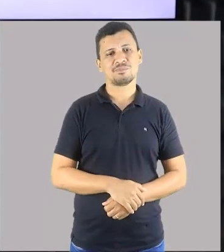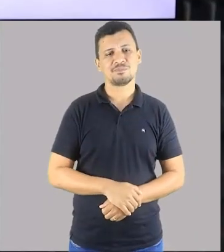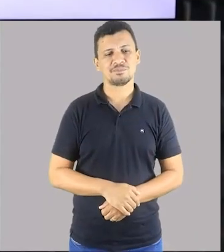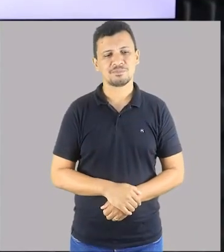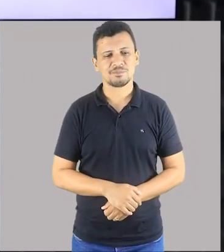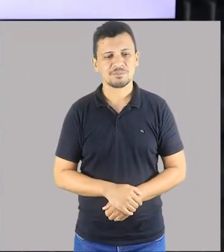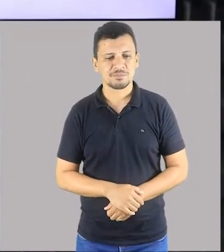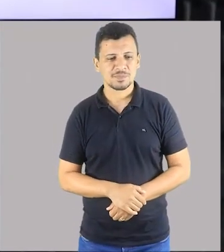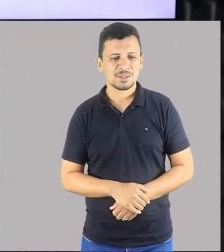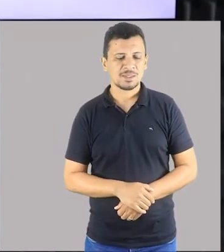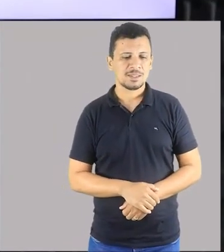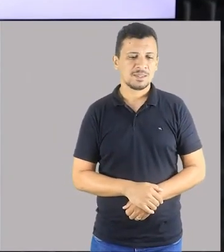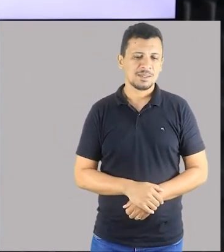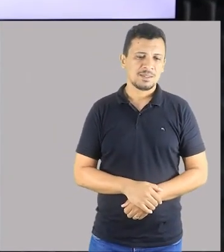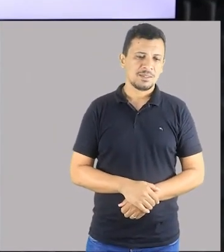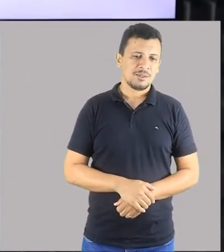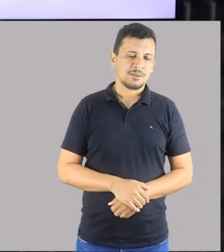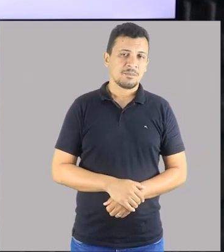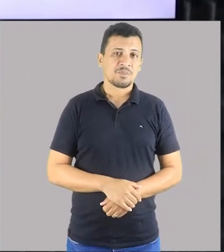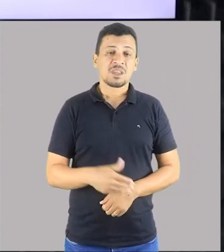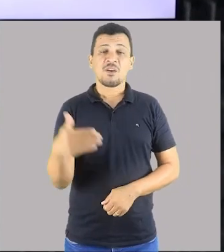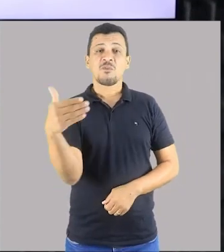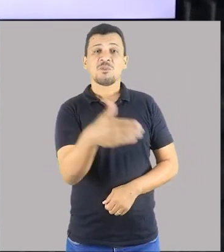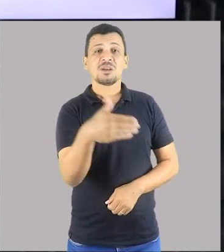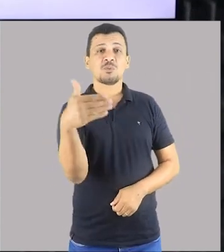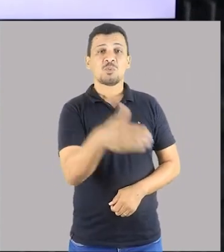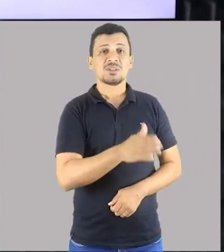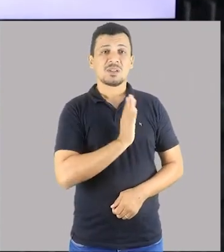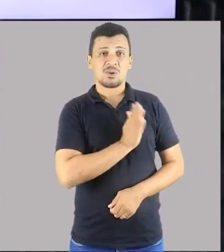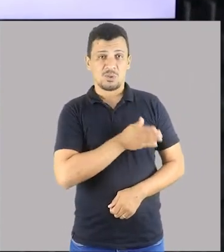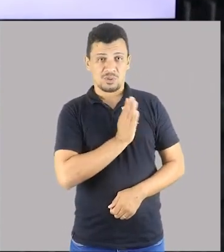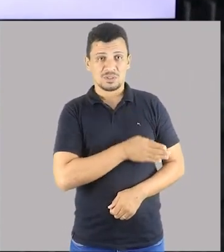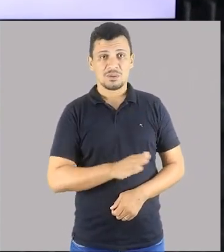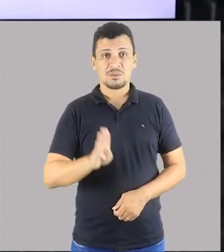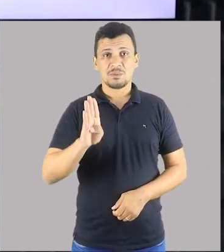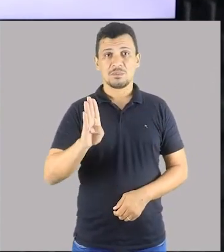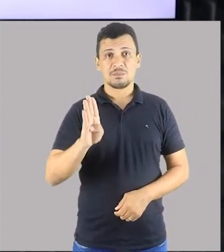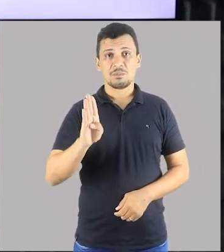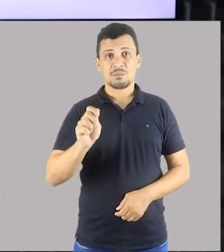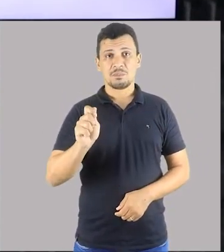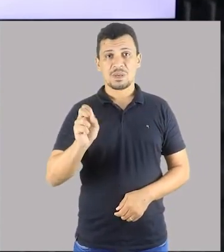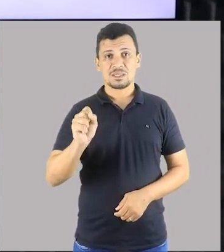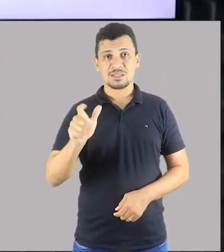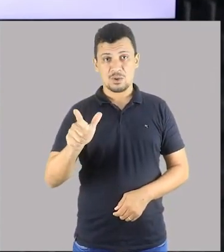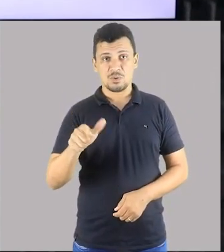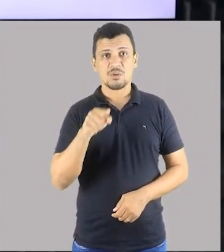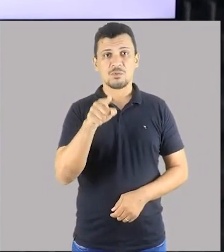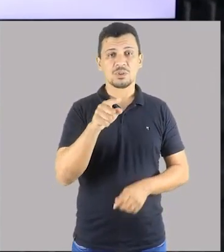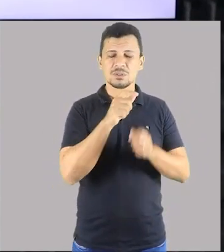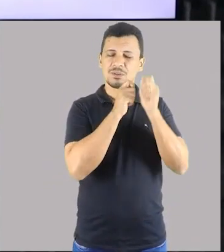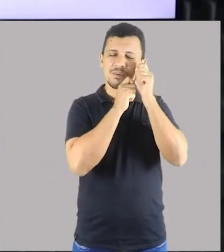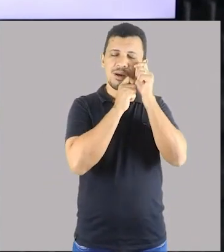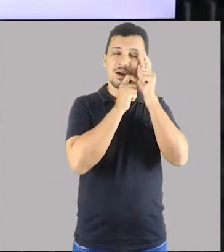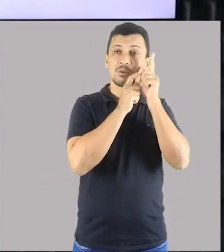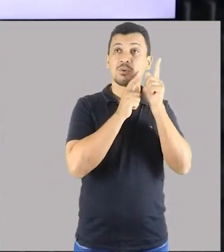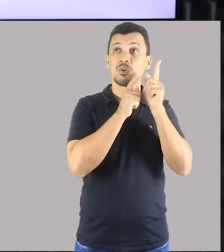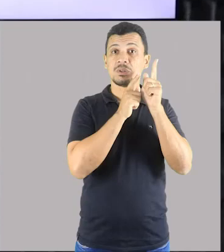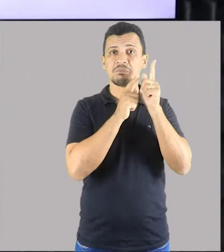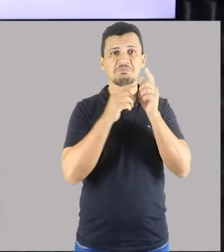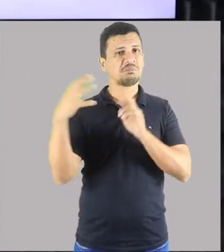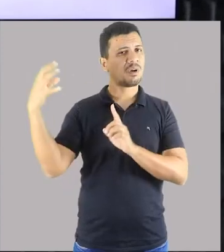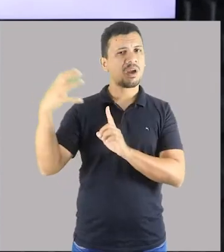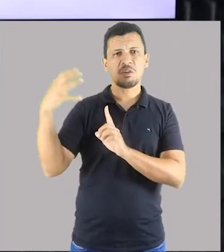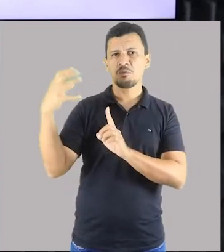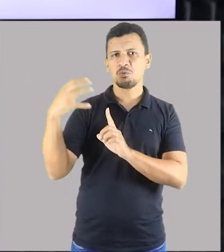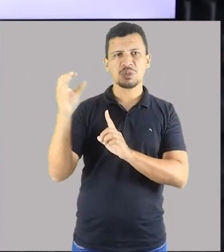baixa, tá? Então, a frequência cardíaca basal é aquela quando você acorda. Você ainda não sofreu nenhum tipo de influência,